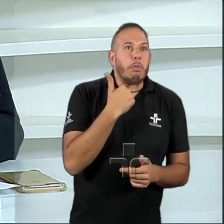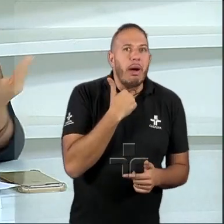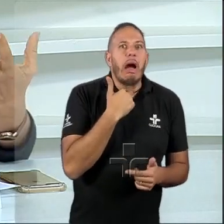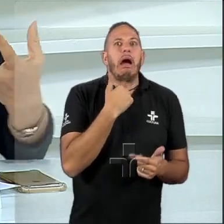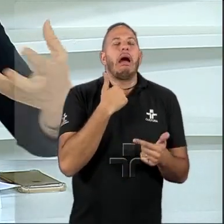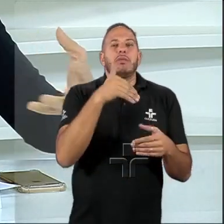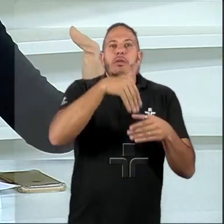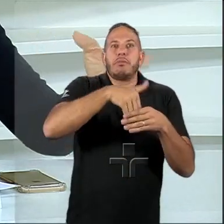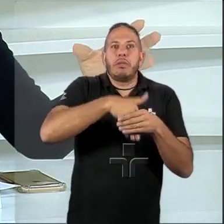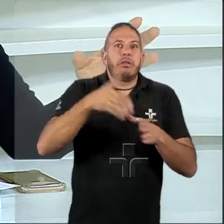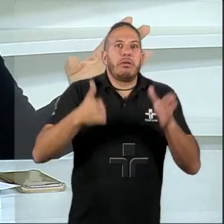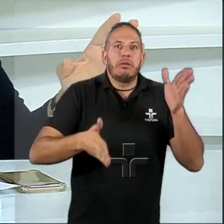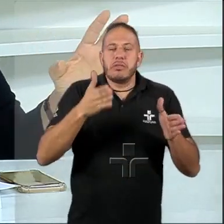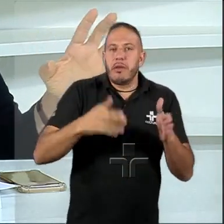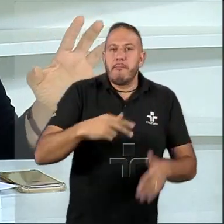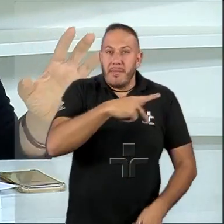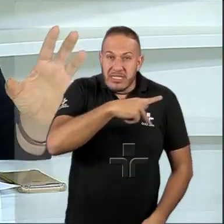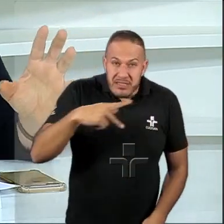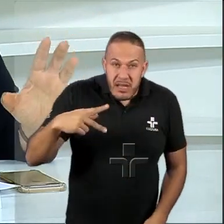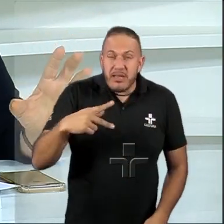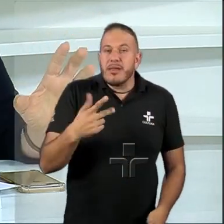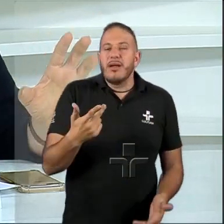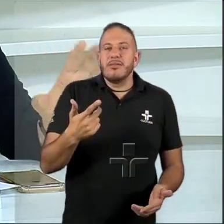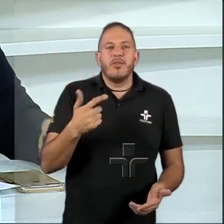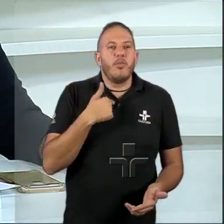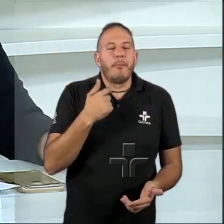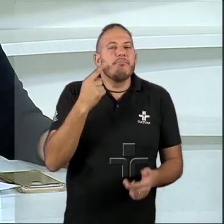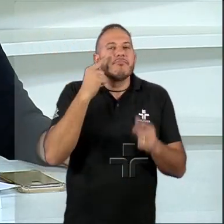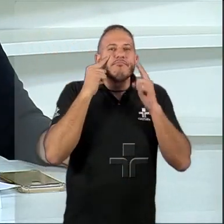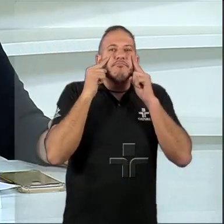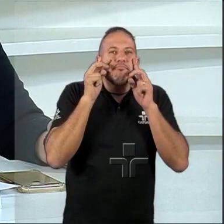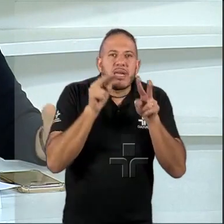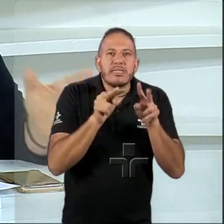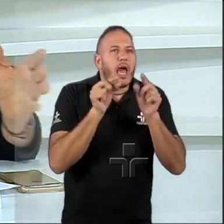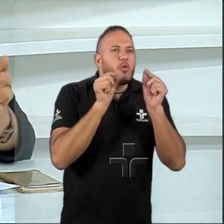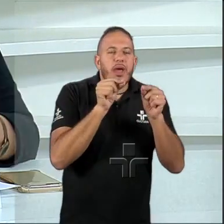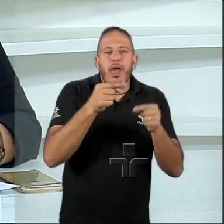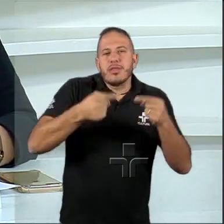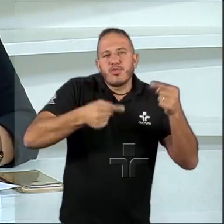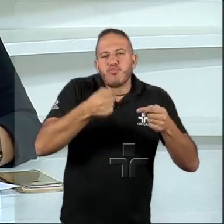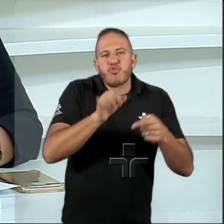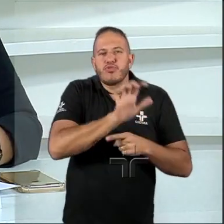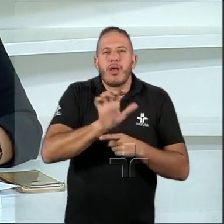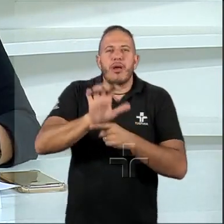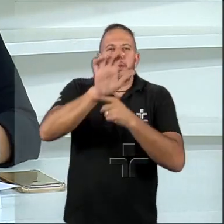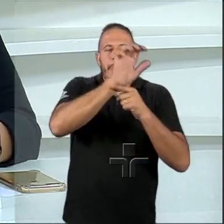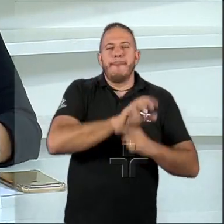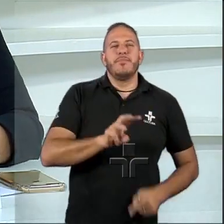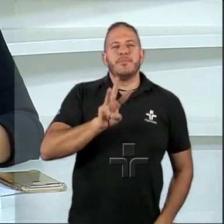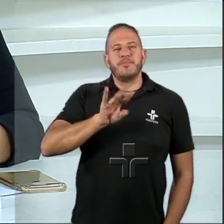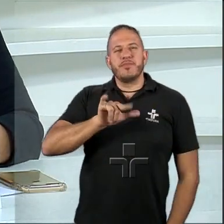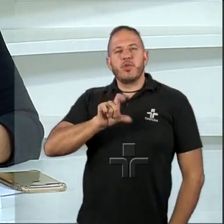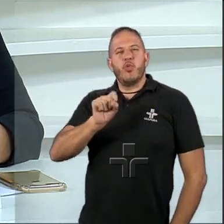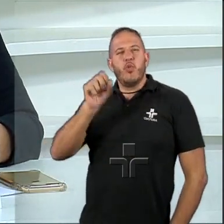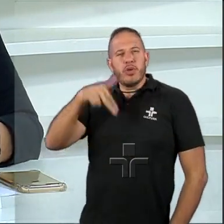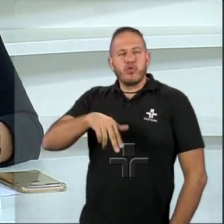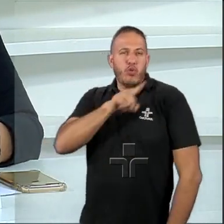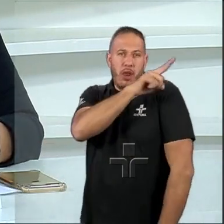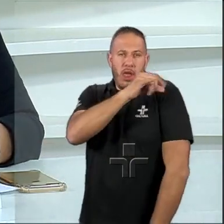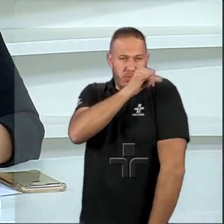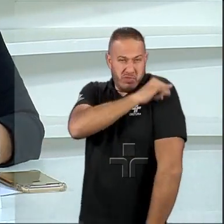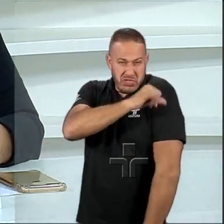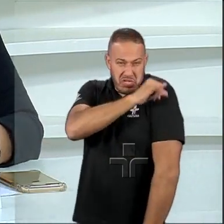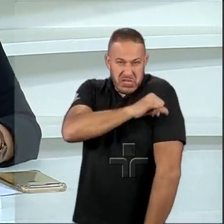eleição presidencial e não nos ocuparmos com as disputas estaduais. Wilson Witzel, do Rio de